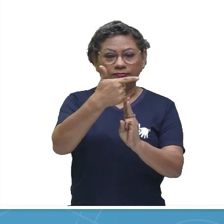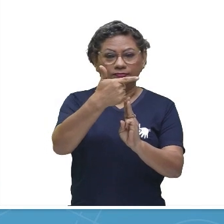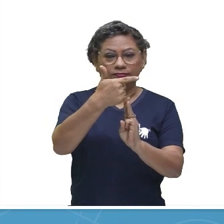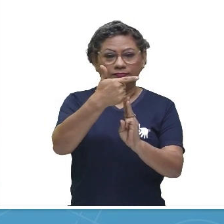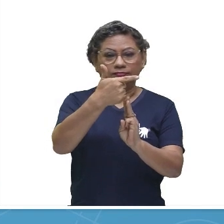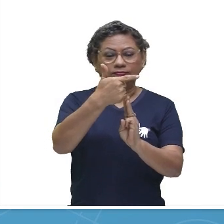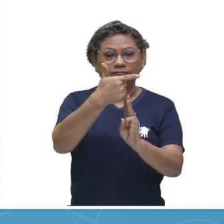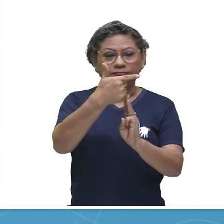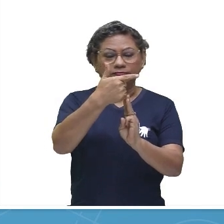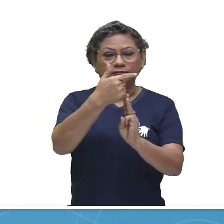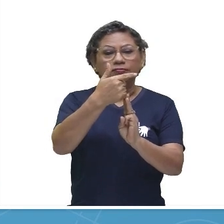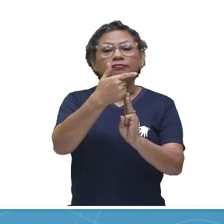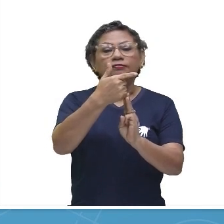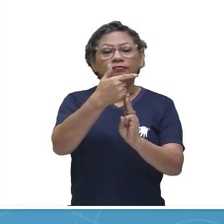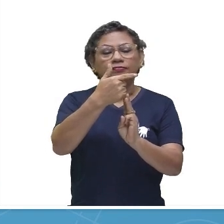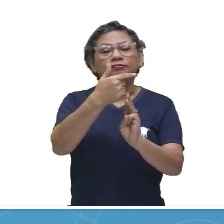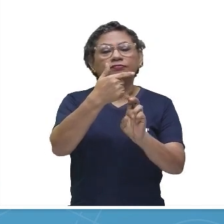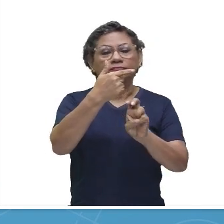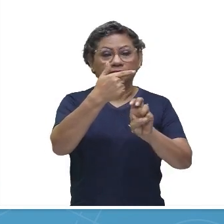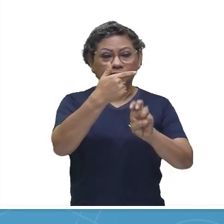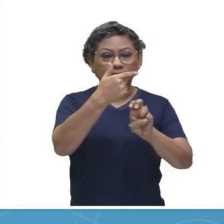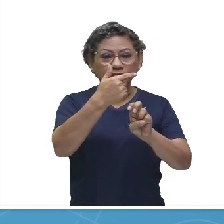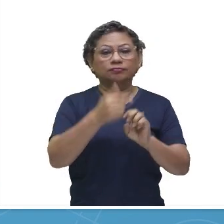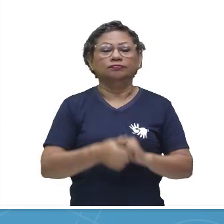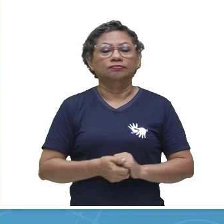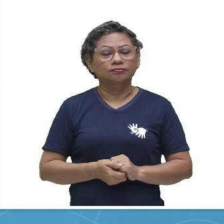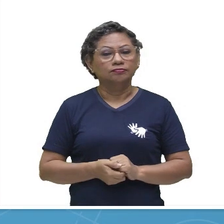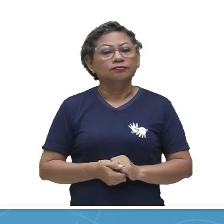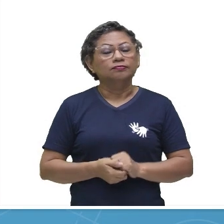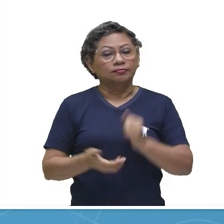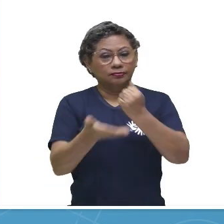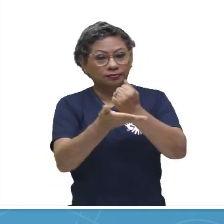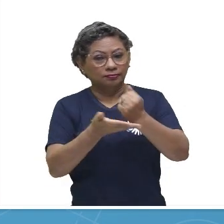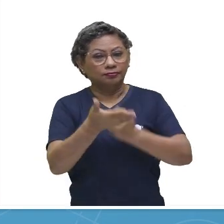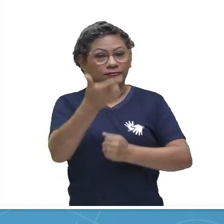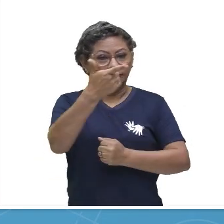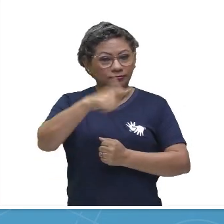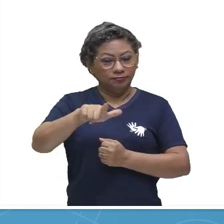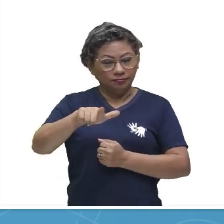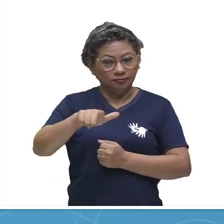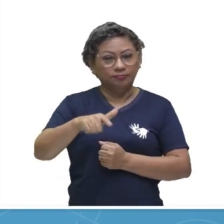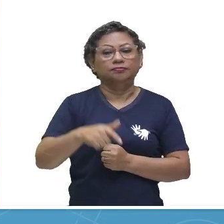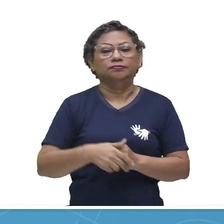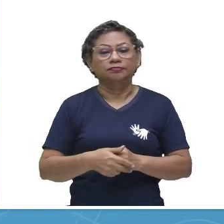vamos ter aqui a base se repetindo de acordo com o valor do nosso